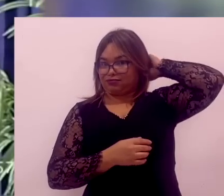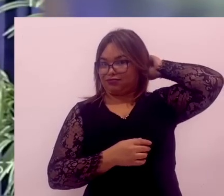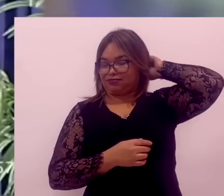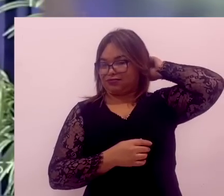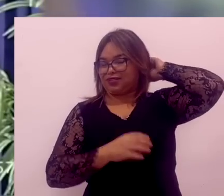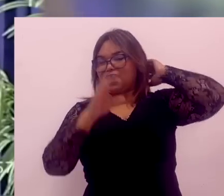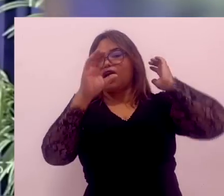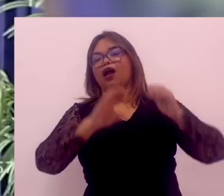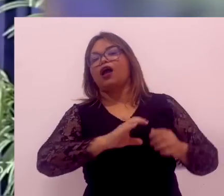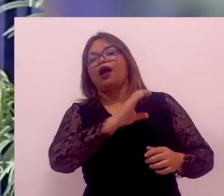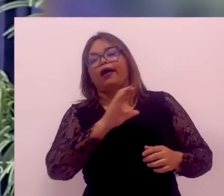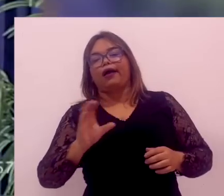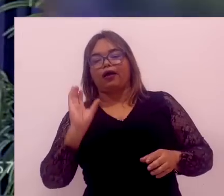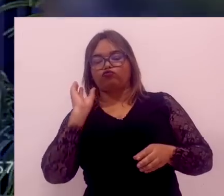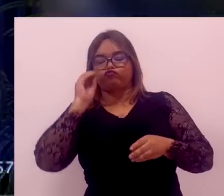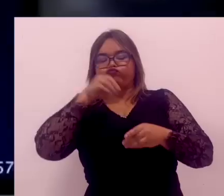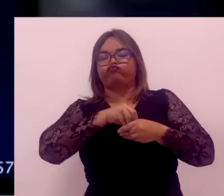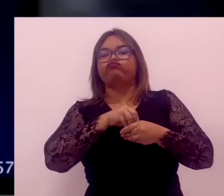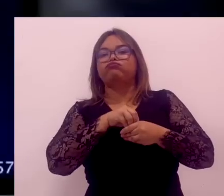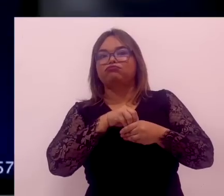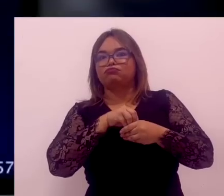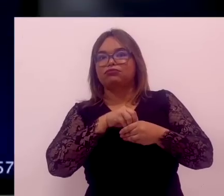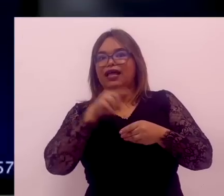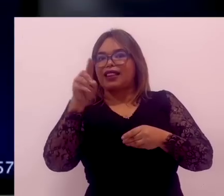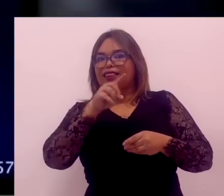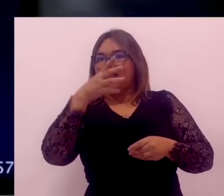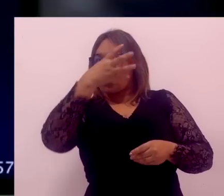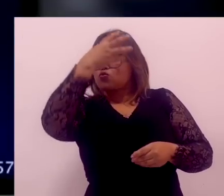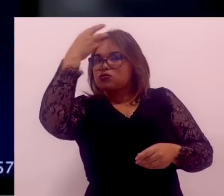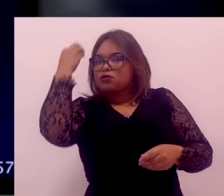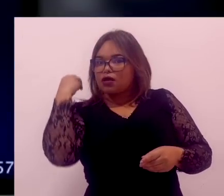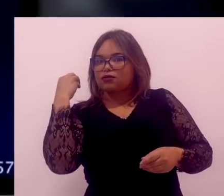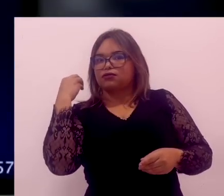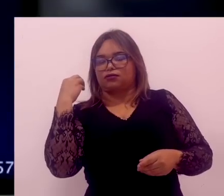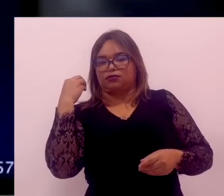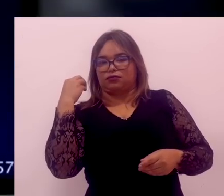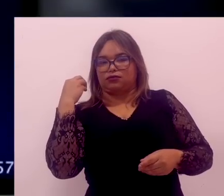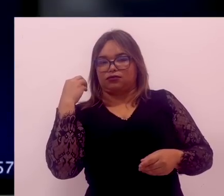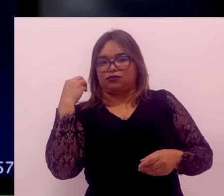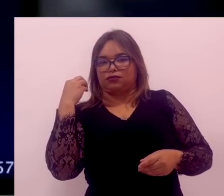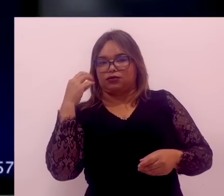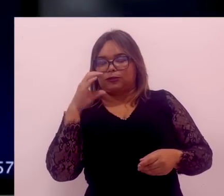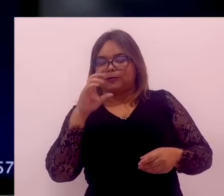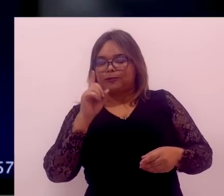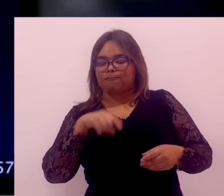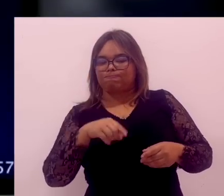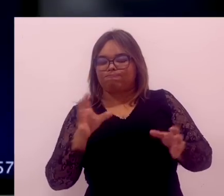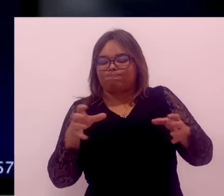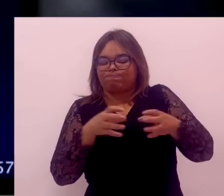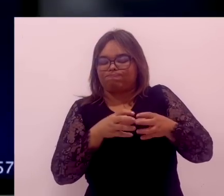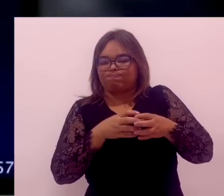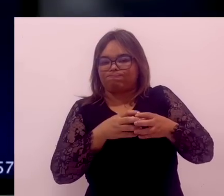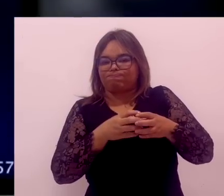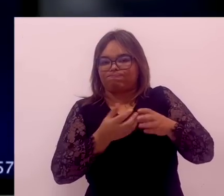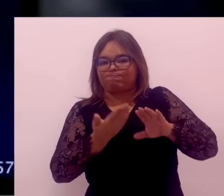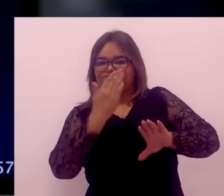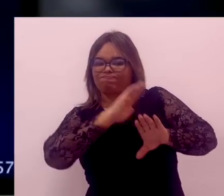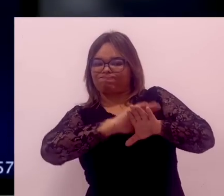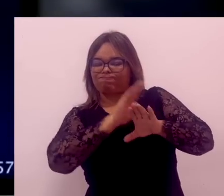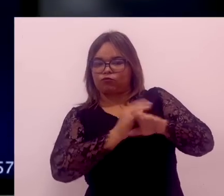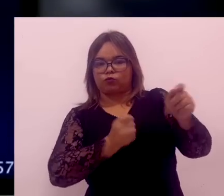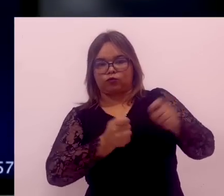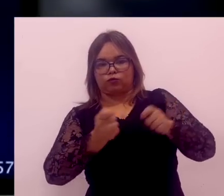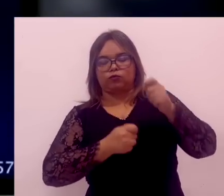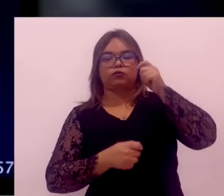disso. Manly Palmer Hall, no 33º grau da maçonaria, diz: o homem é Deus sendo